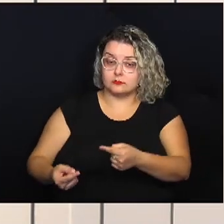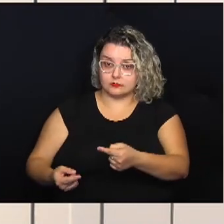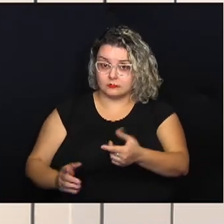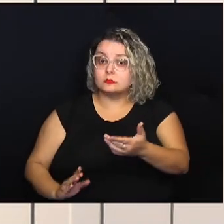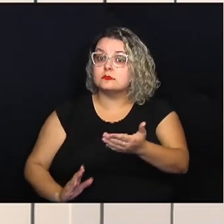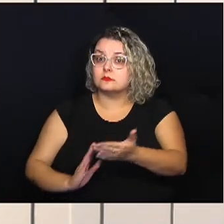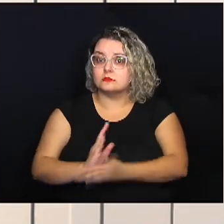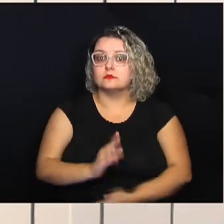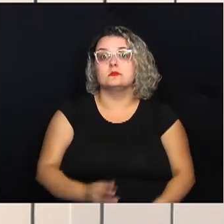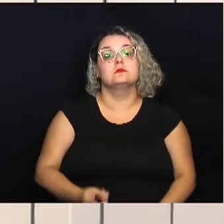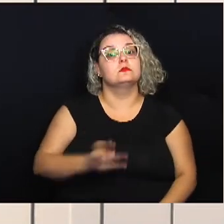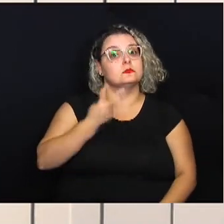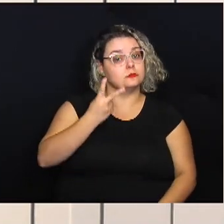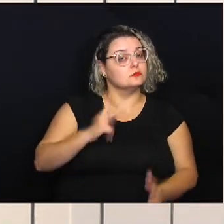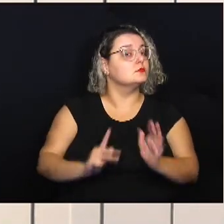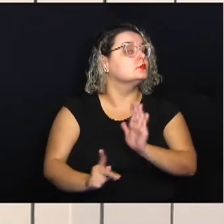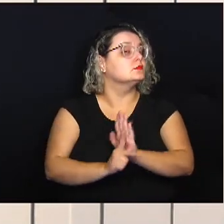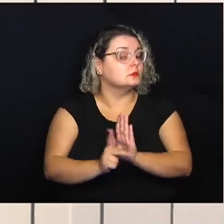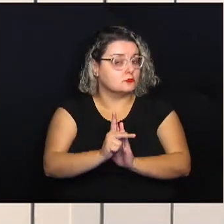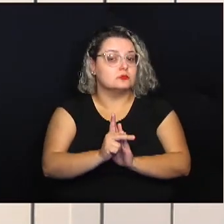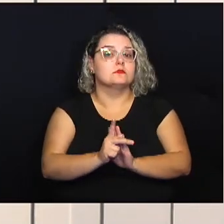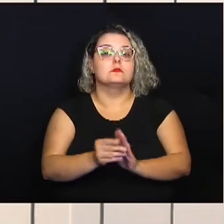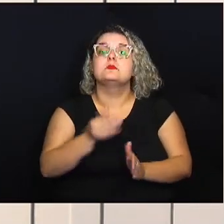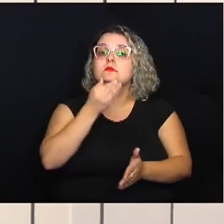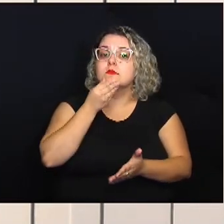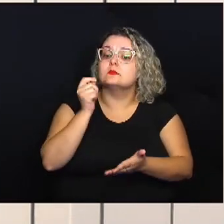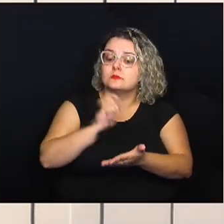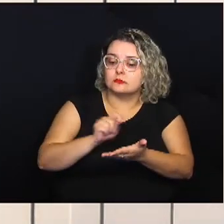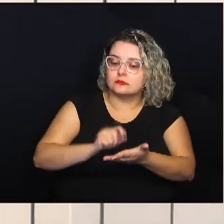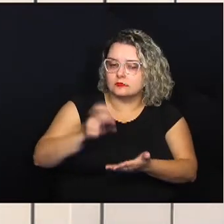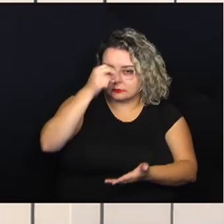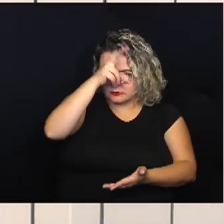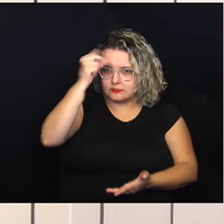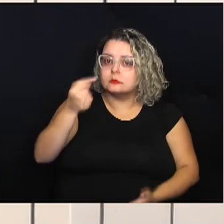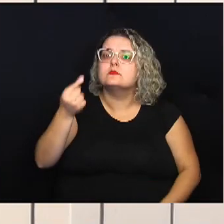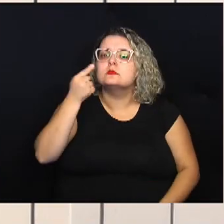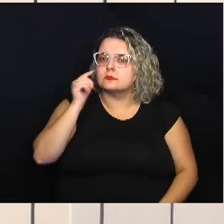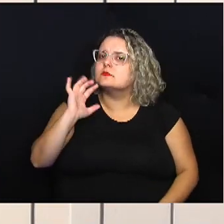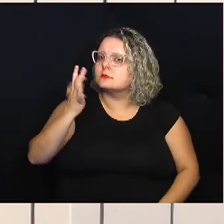aprovou 2 projetos de autoria do Executivo. Confira como foi.